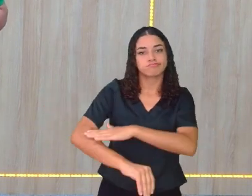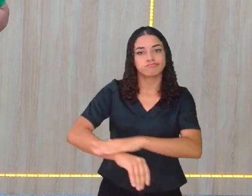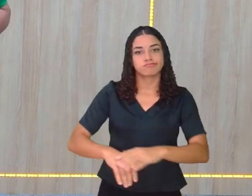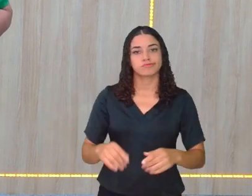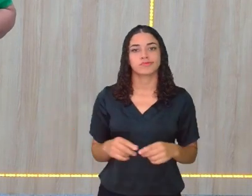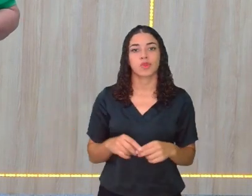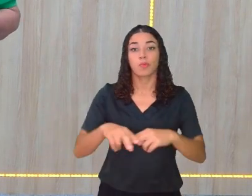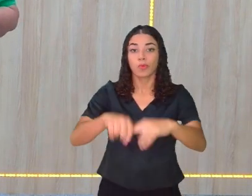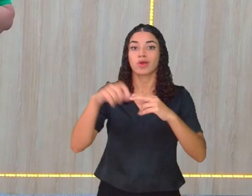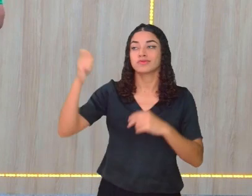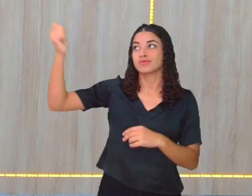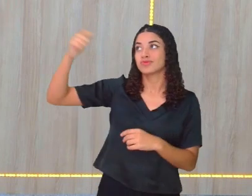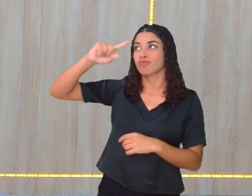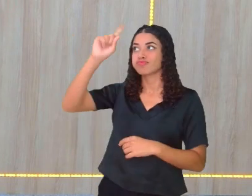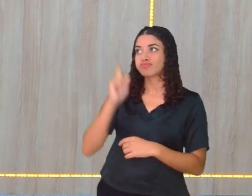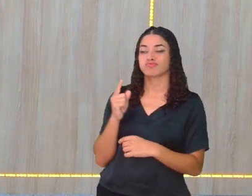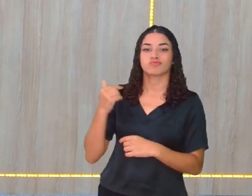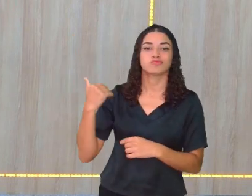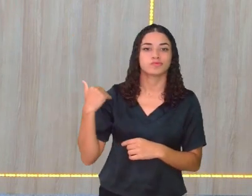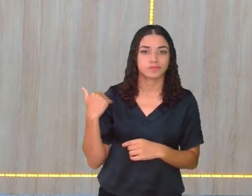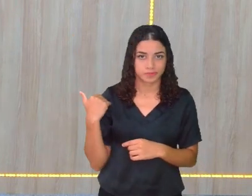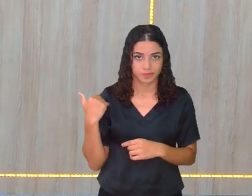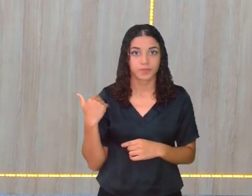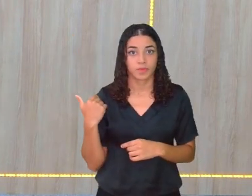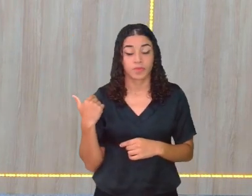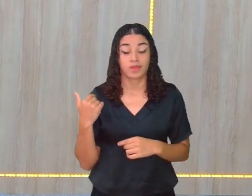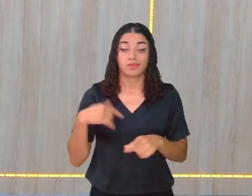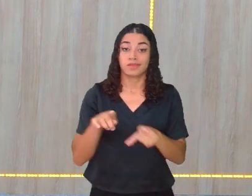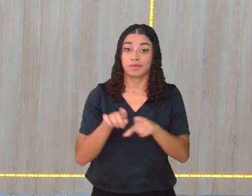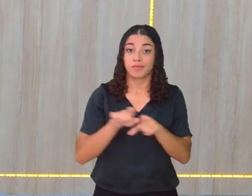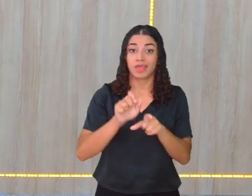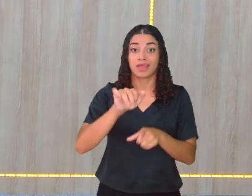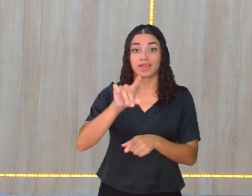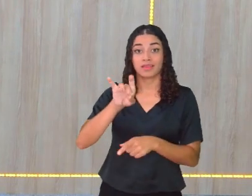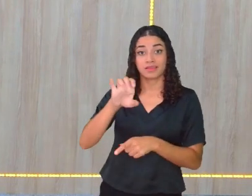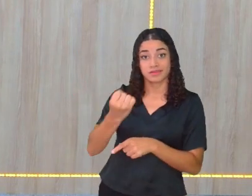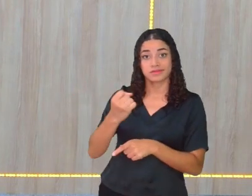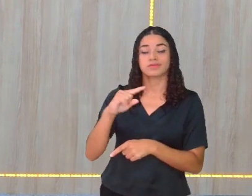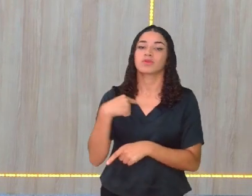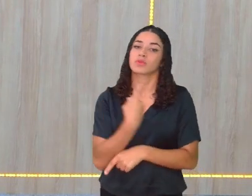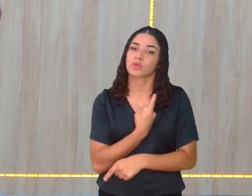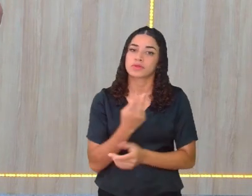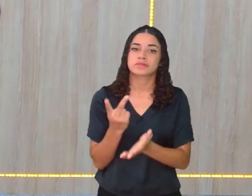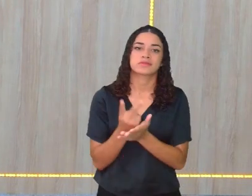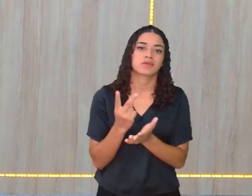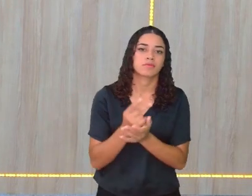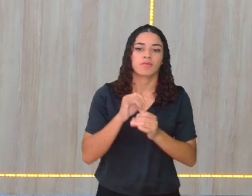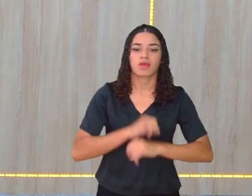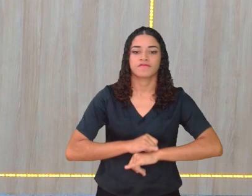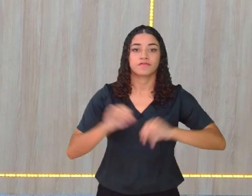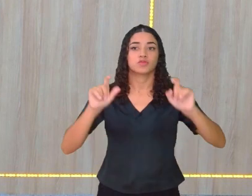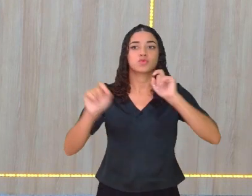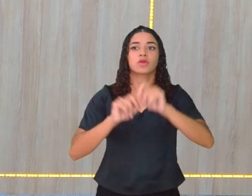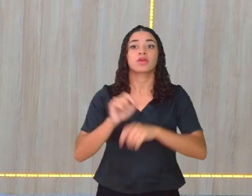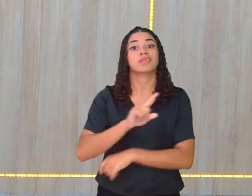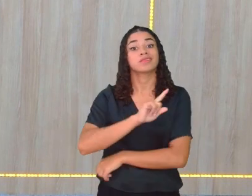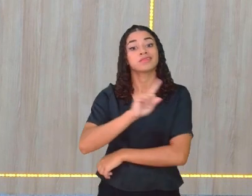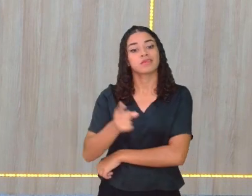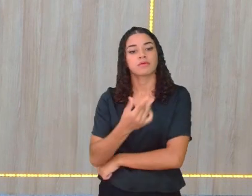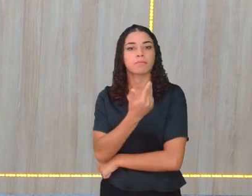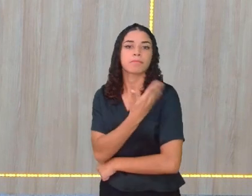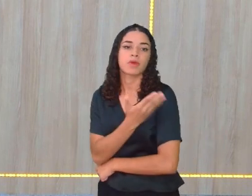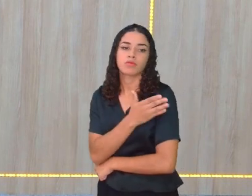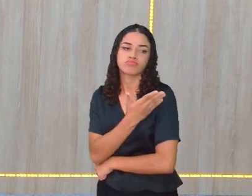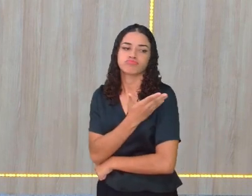raios solares. E no que diz respeito à AIDS, nós estamos aí na grande campanha, não é, de dizer não ao preconceito,